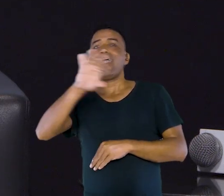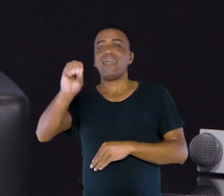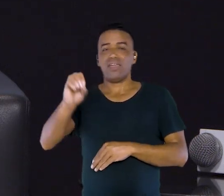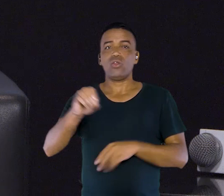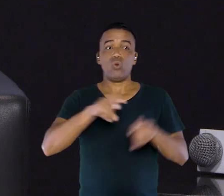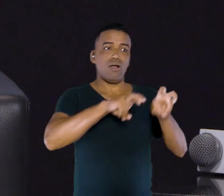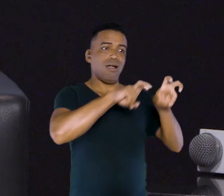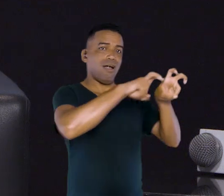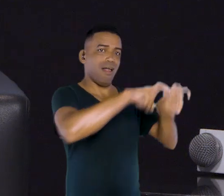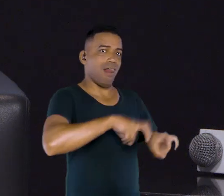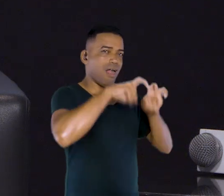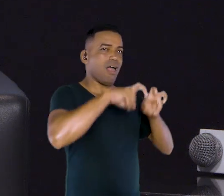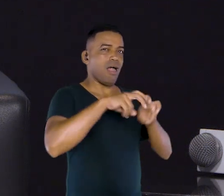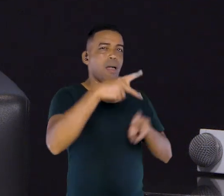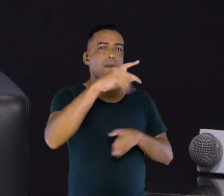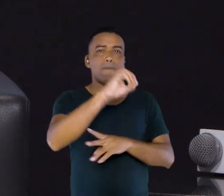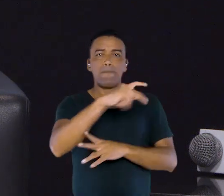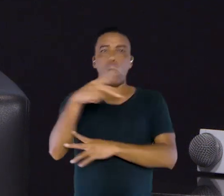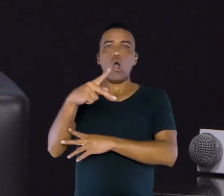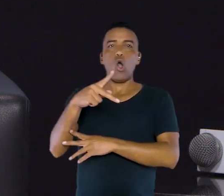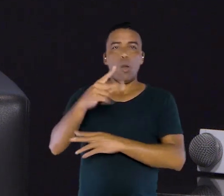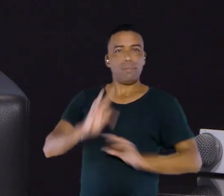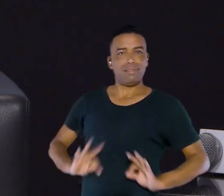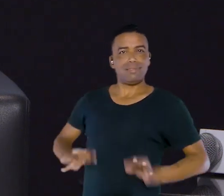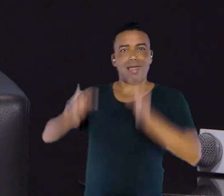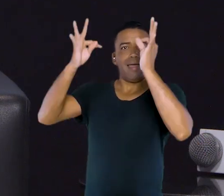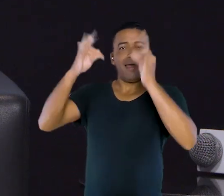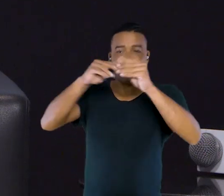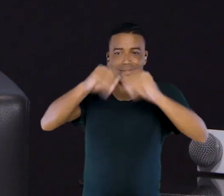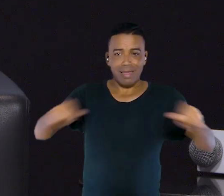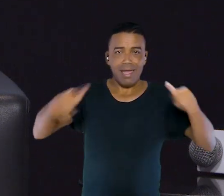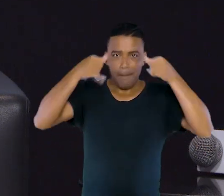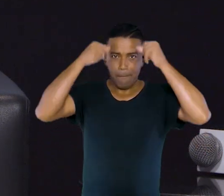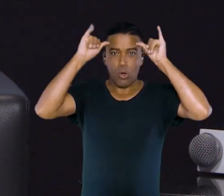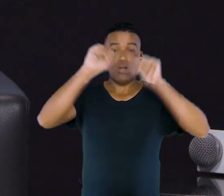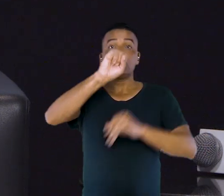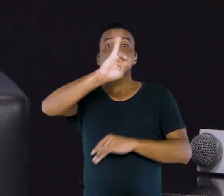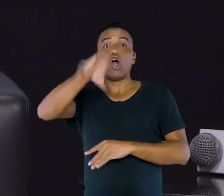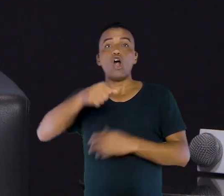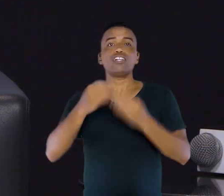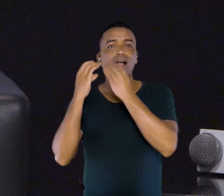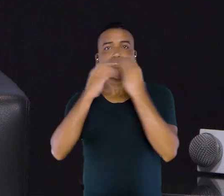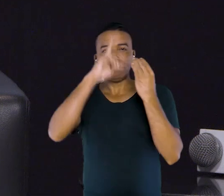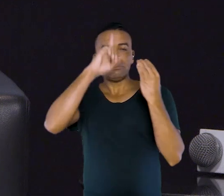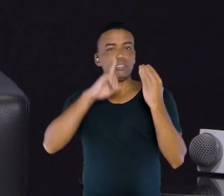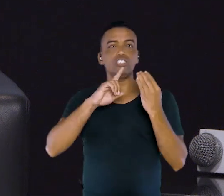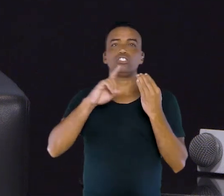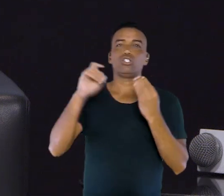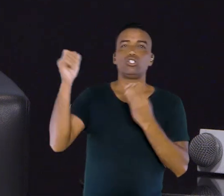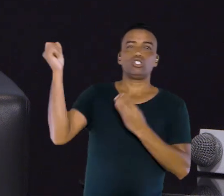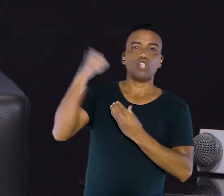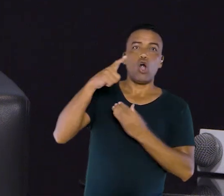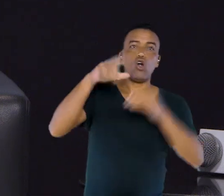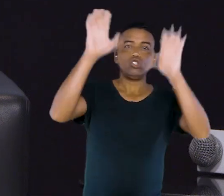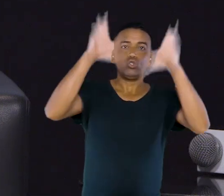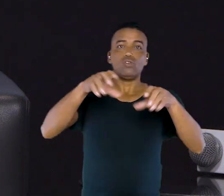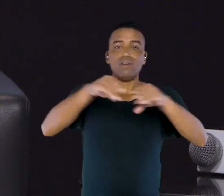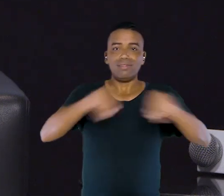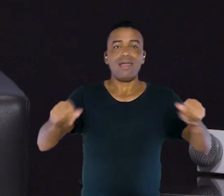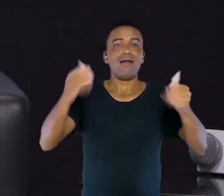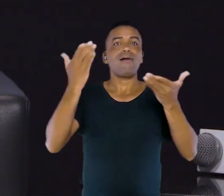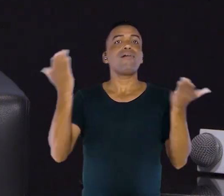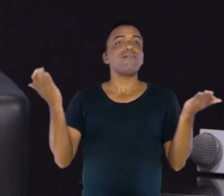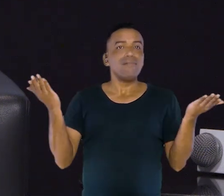e se o agro continua sendo pop e tech, sem terra, sem boi, sem soja, sem milho, sem sol, sem chuva, sem terra.